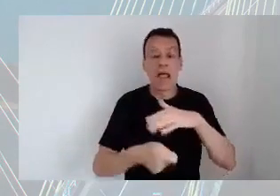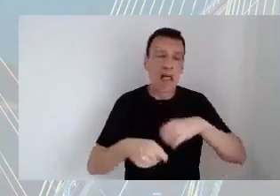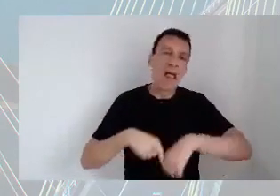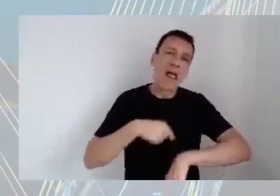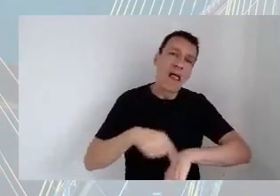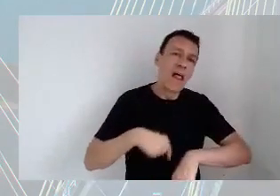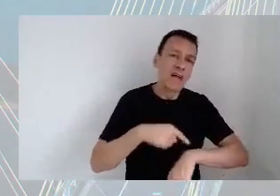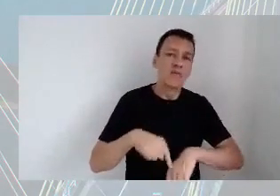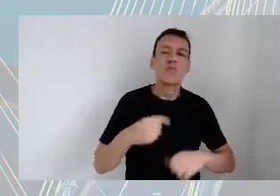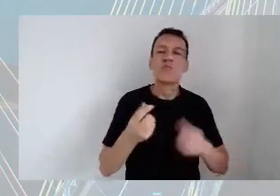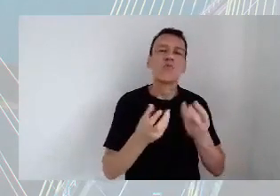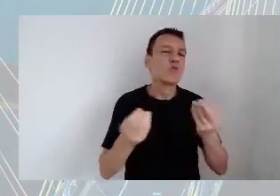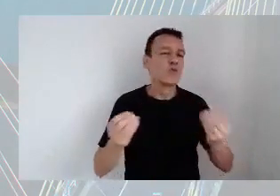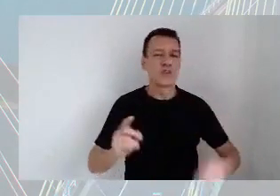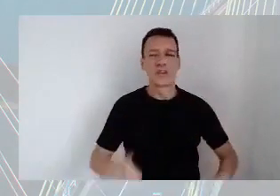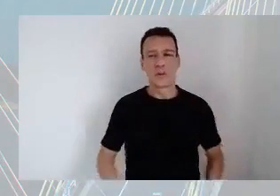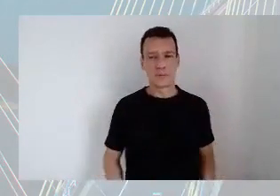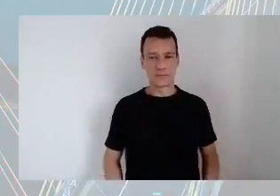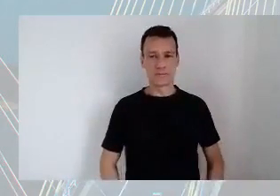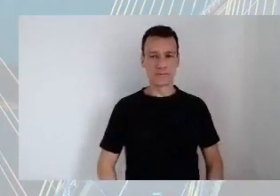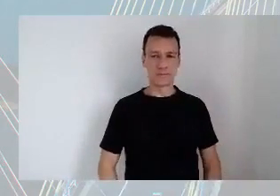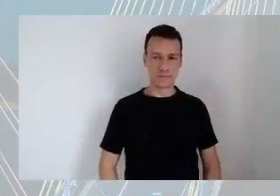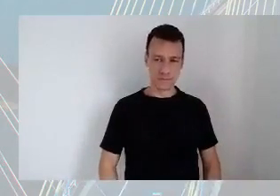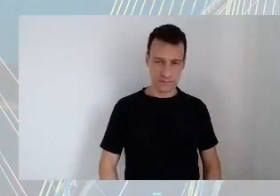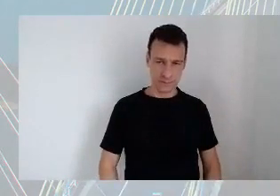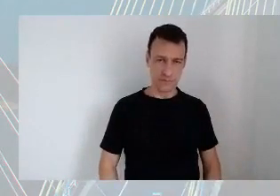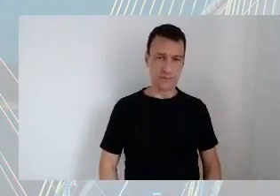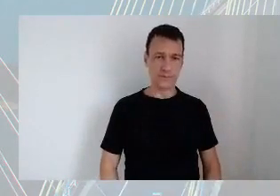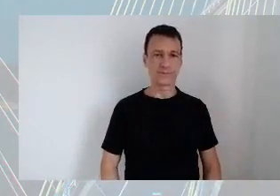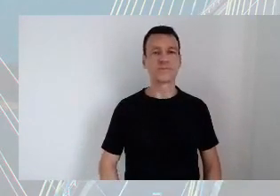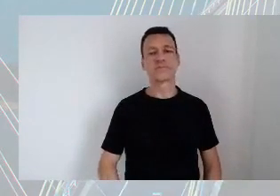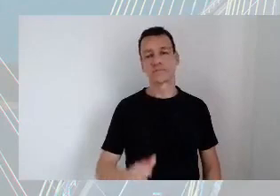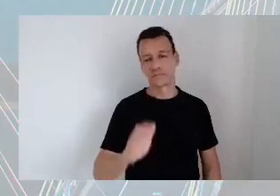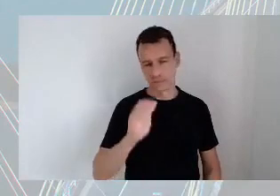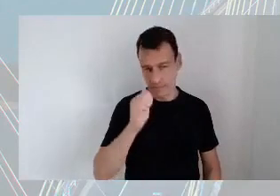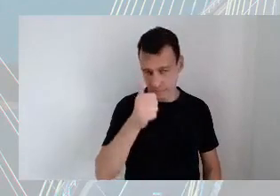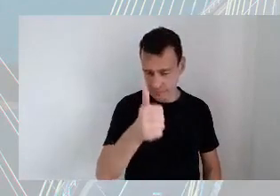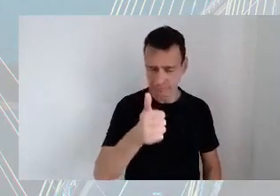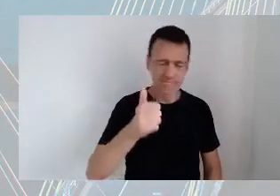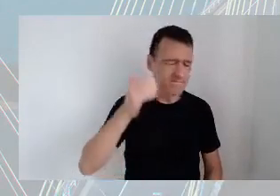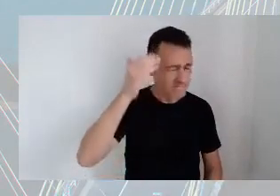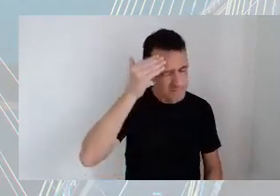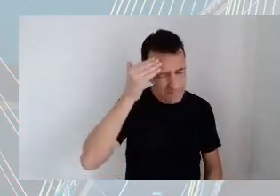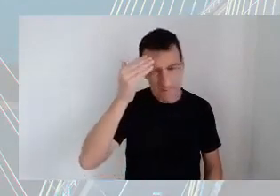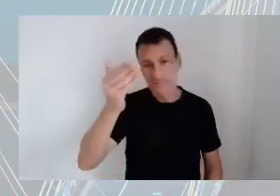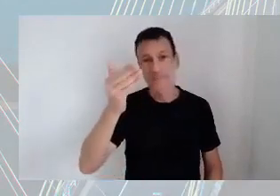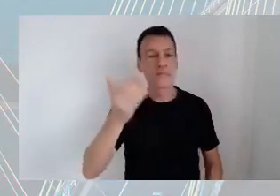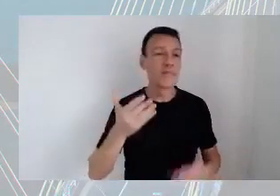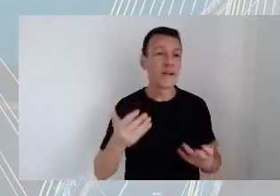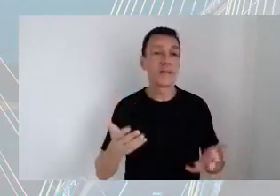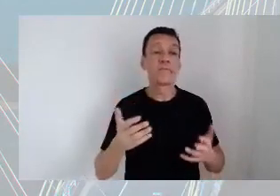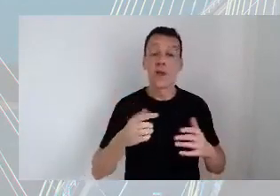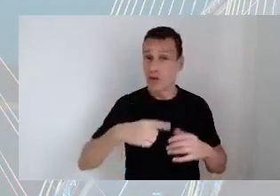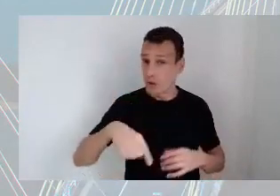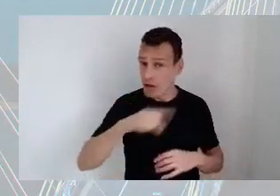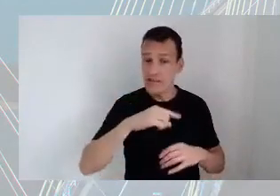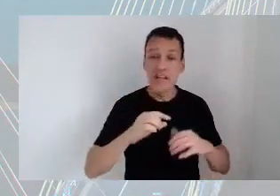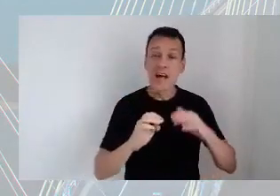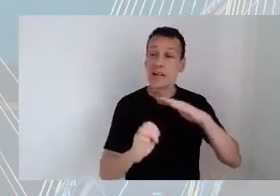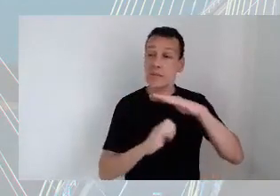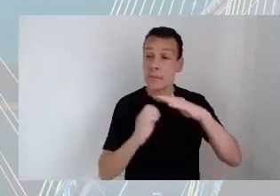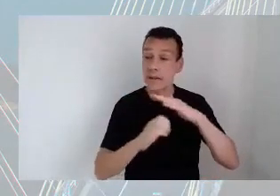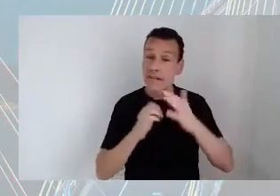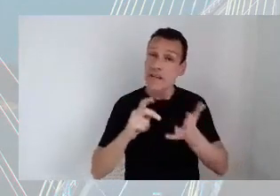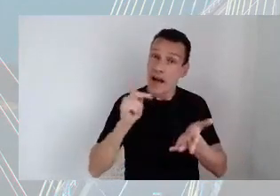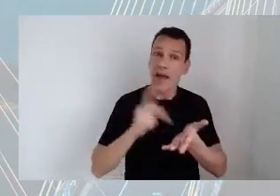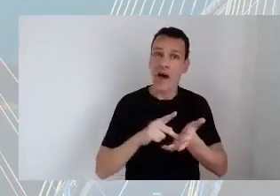um pouquinho da realidade, né, do que a gente vê, empresas reais que a gente está em contato no dia a dia, empresas de grande porte, né,